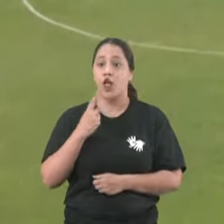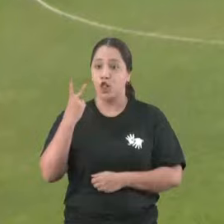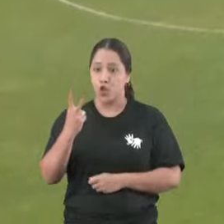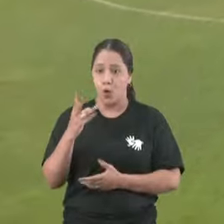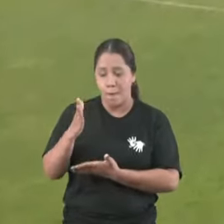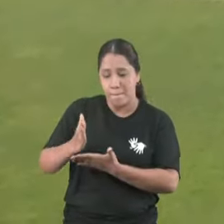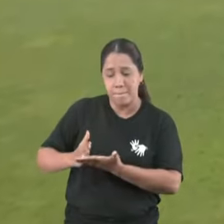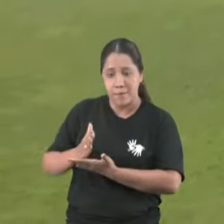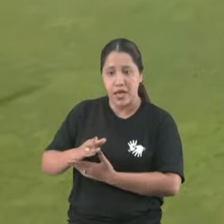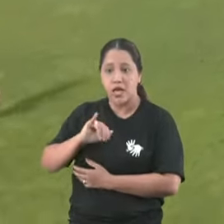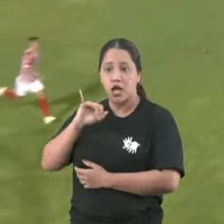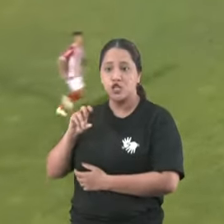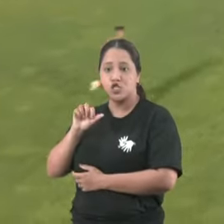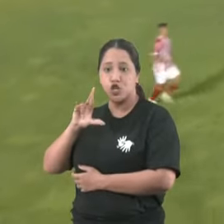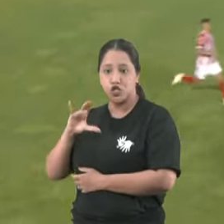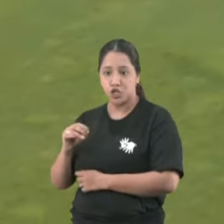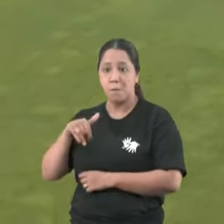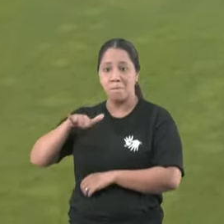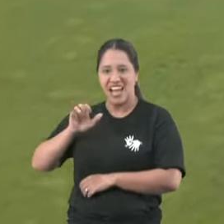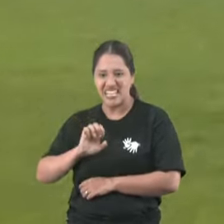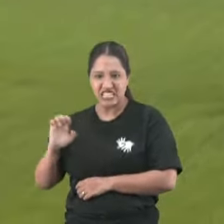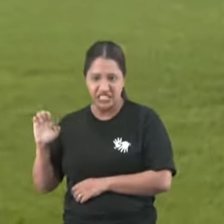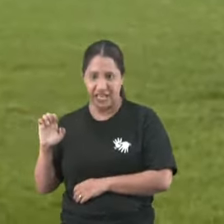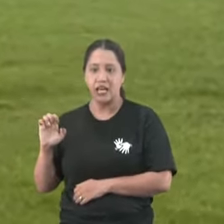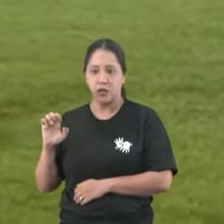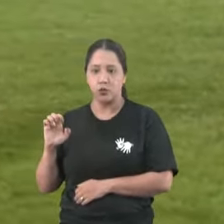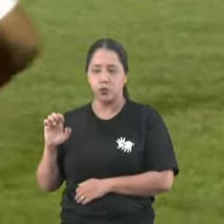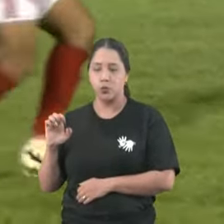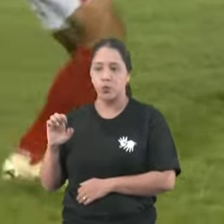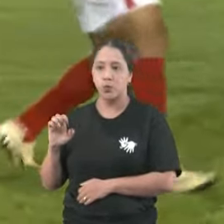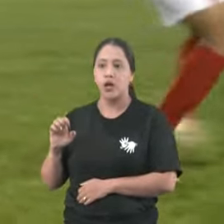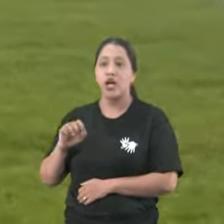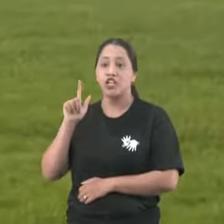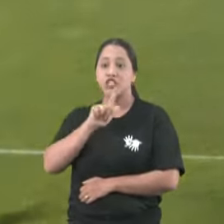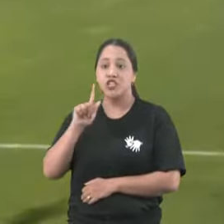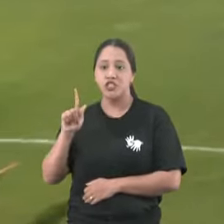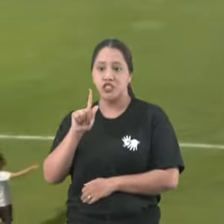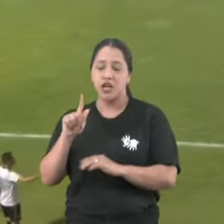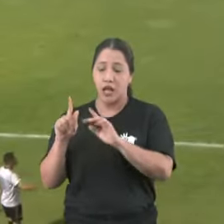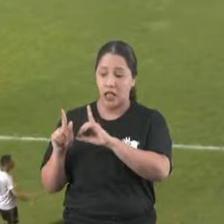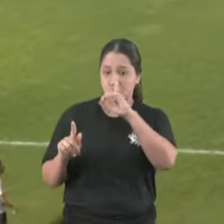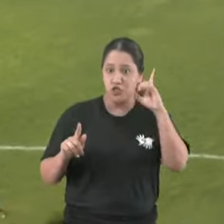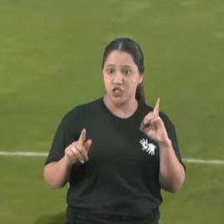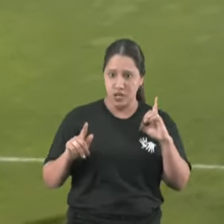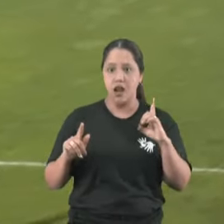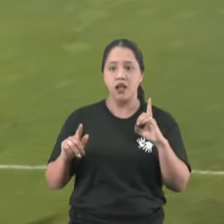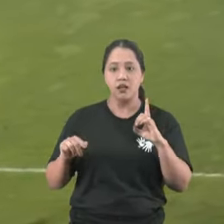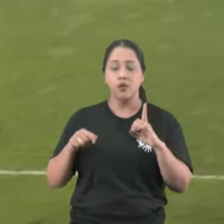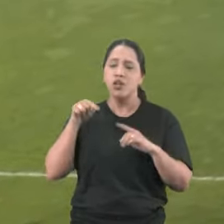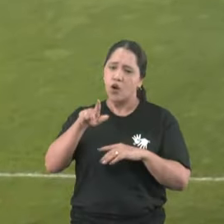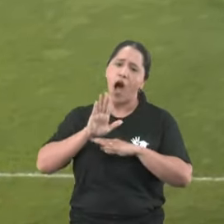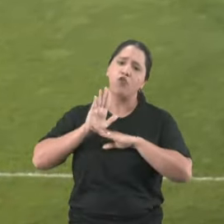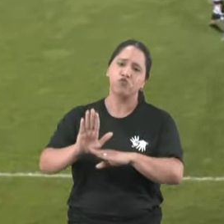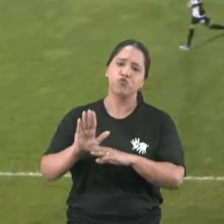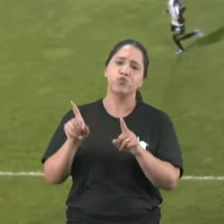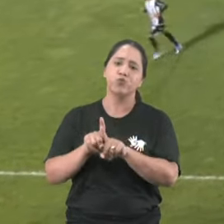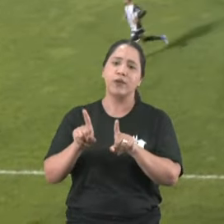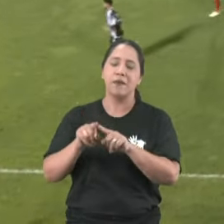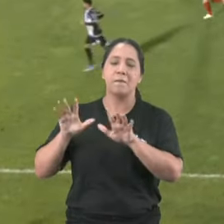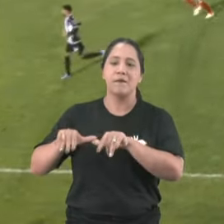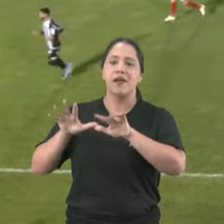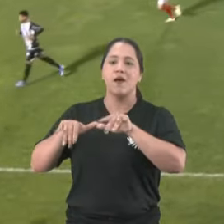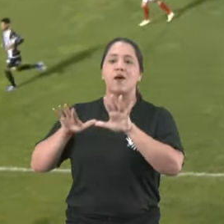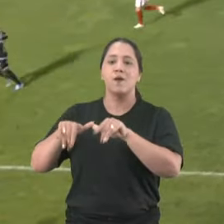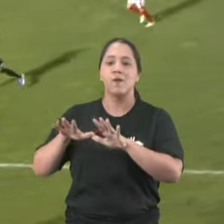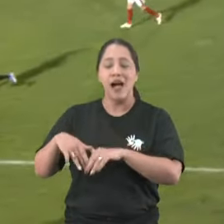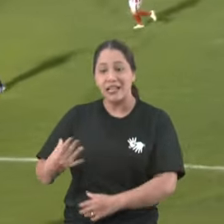campo. Jorginho mais pelo lado esquerdo, o GG pelo lado direito. E isso ajuda também o Asa